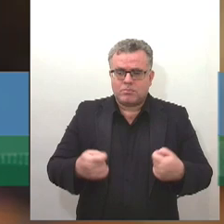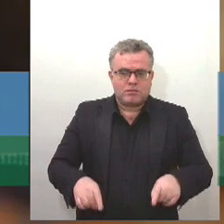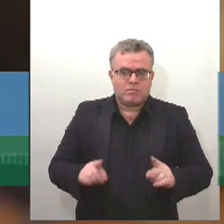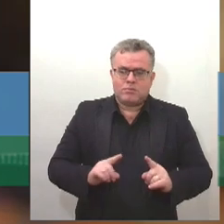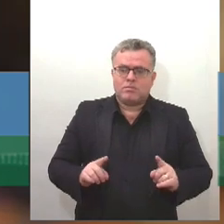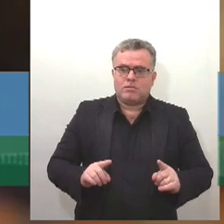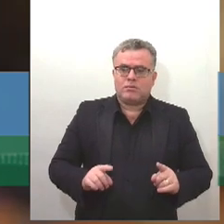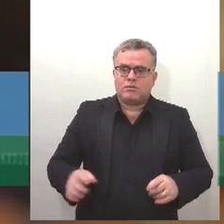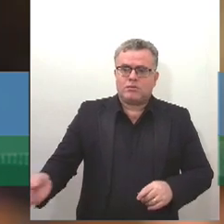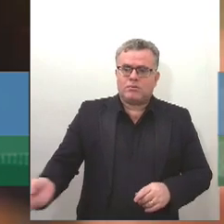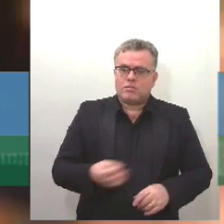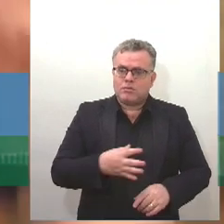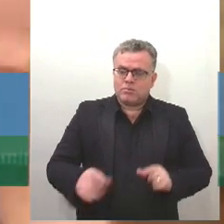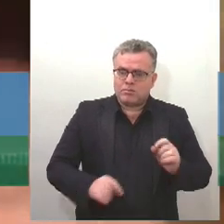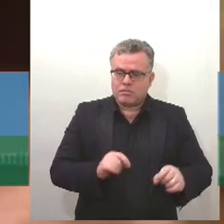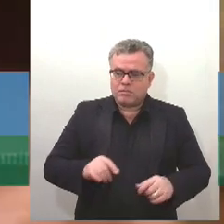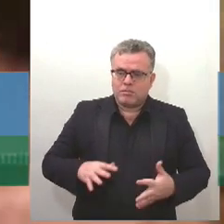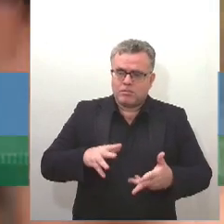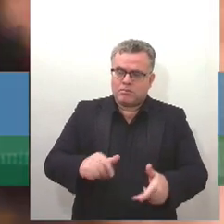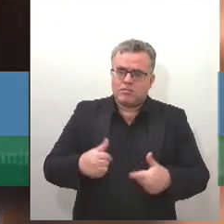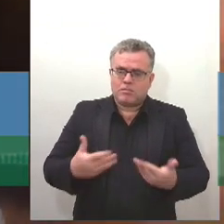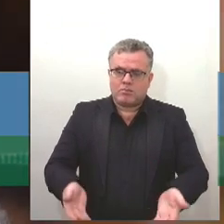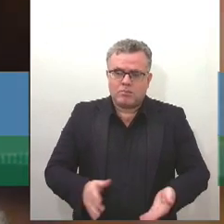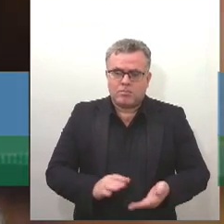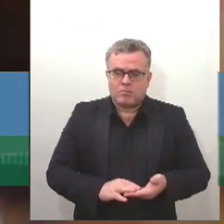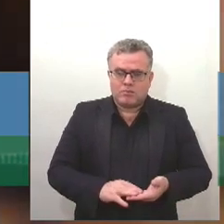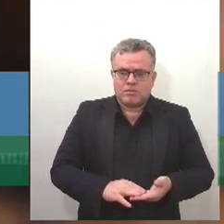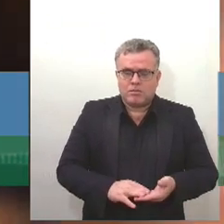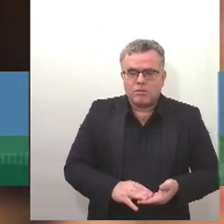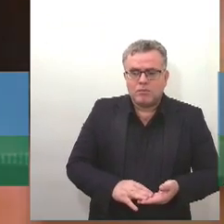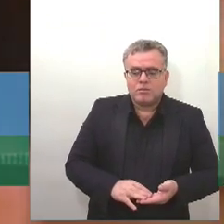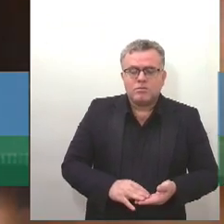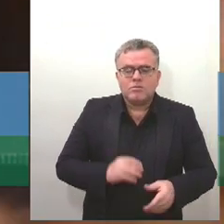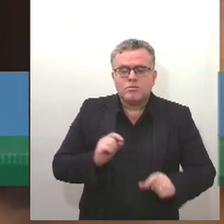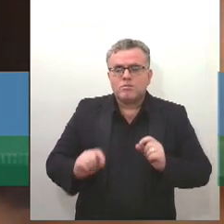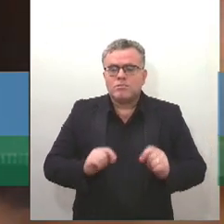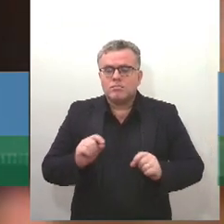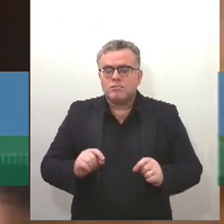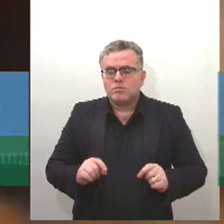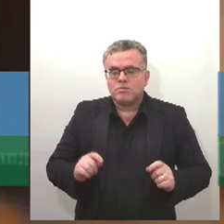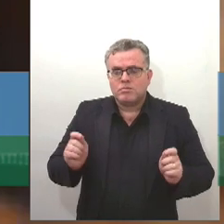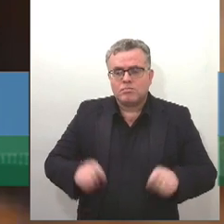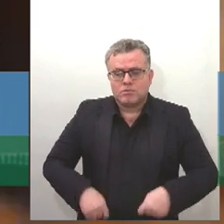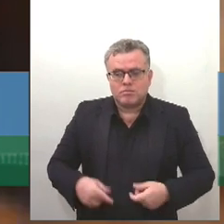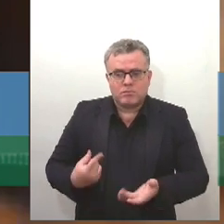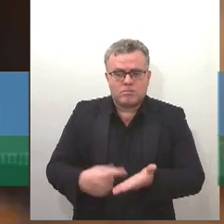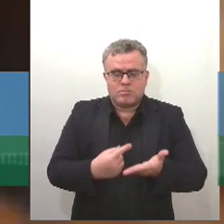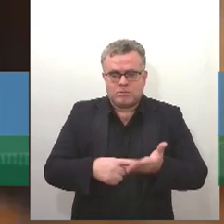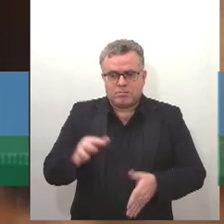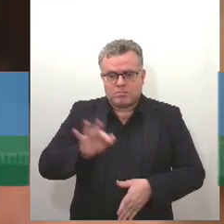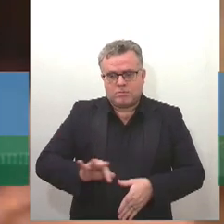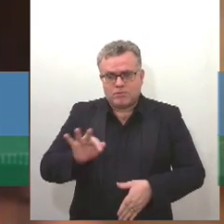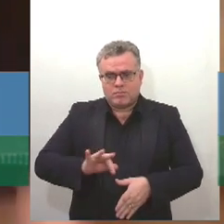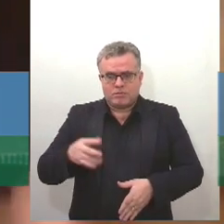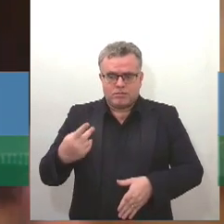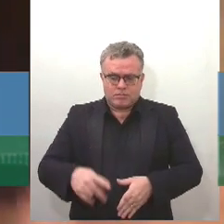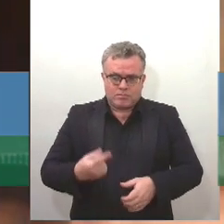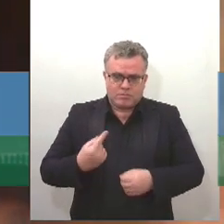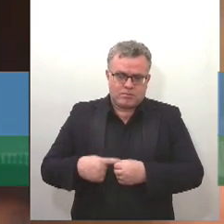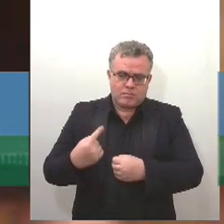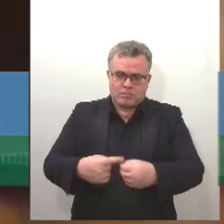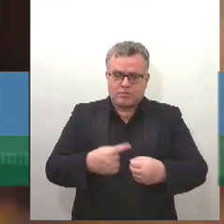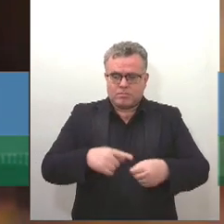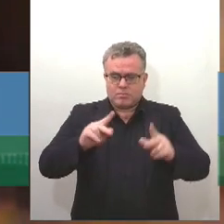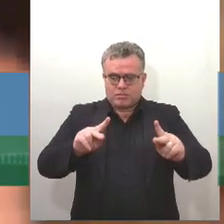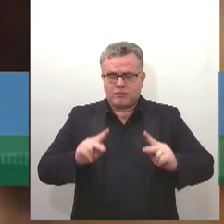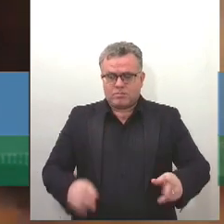mundo inteiro normalmente são estados que formam uma federação no Brasil nós temos municípios que formam os estados